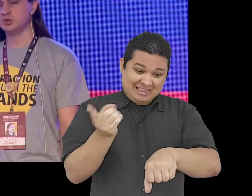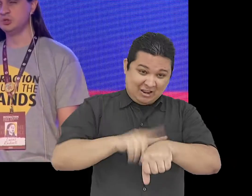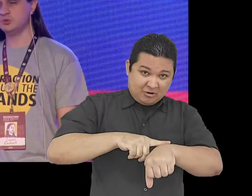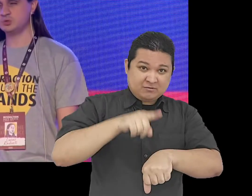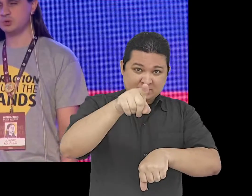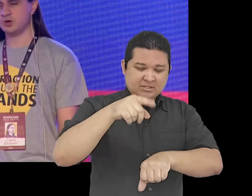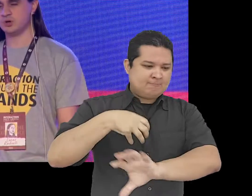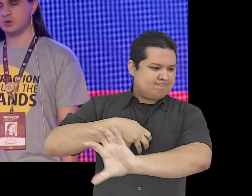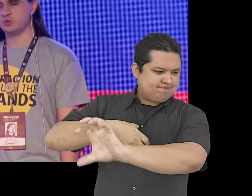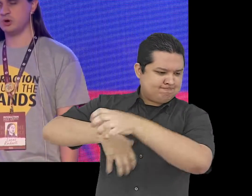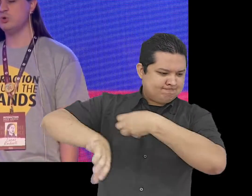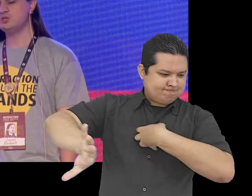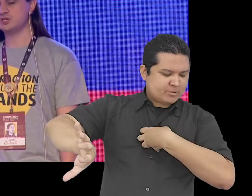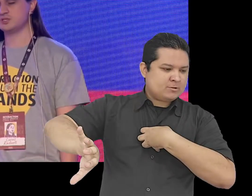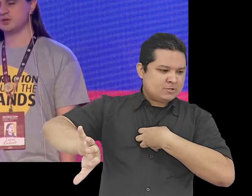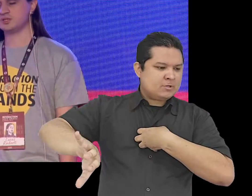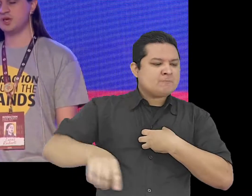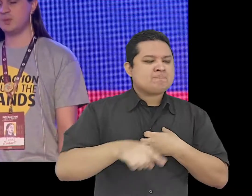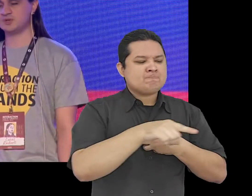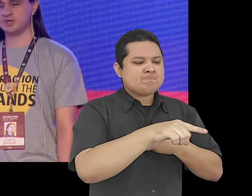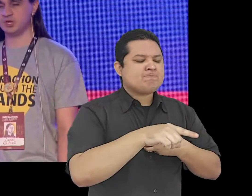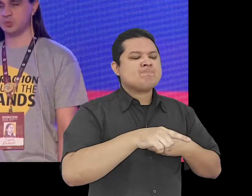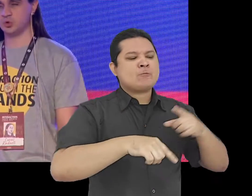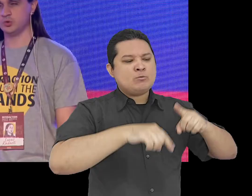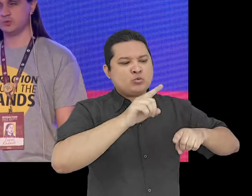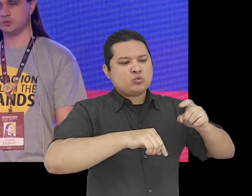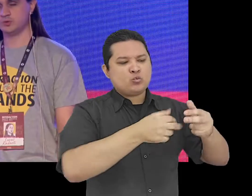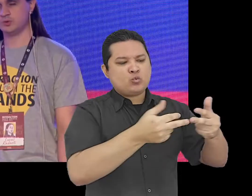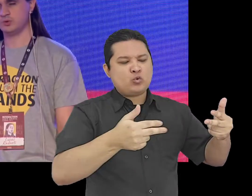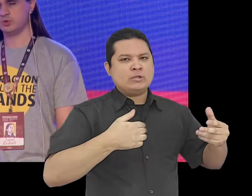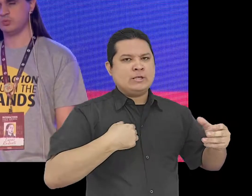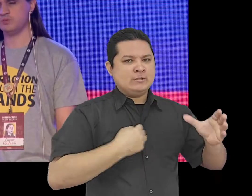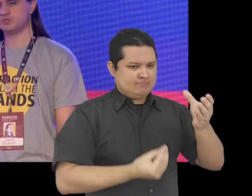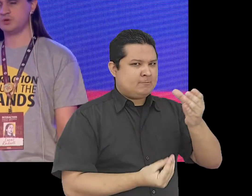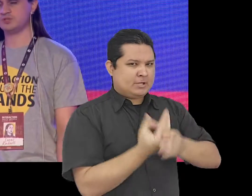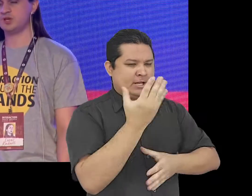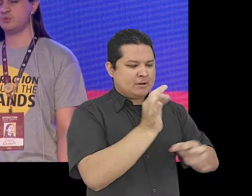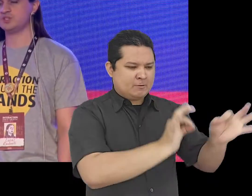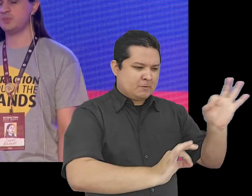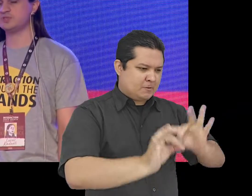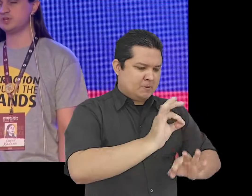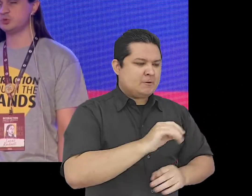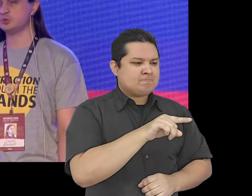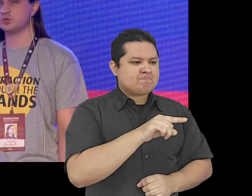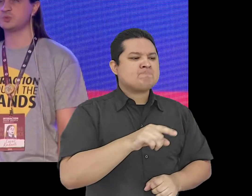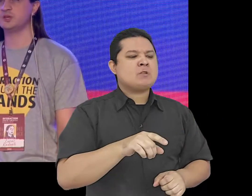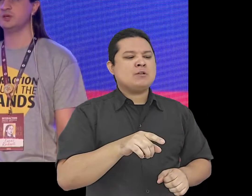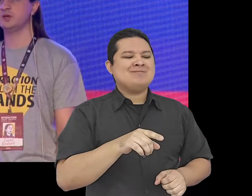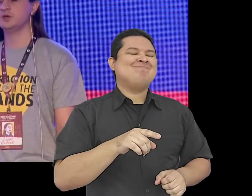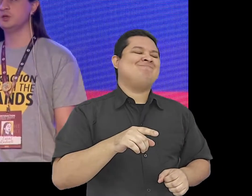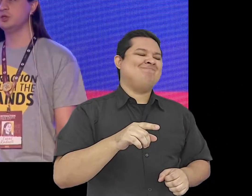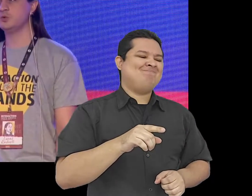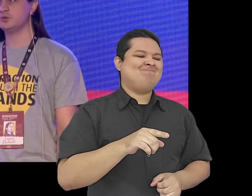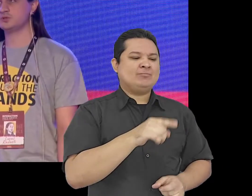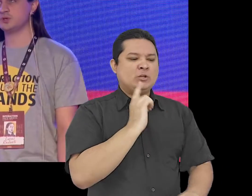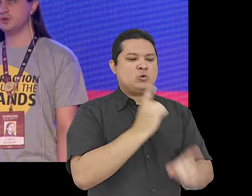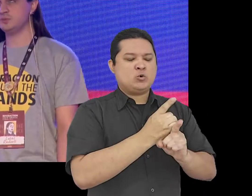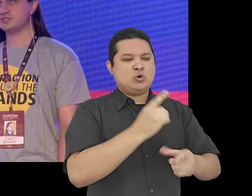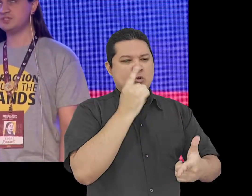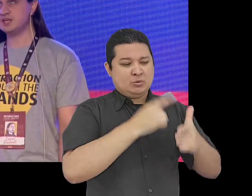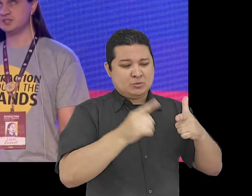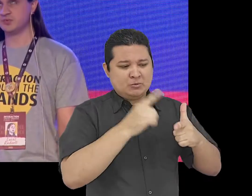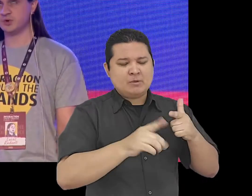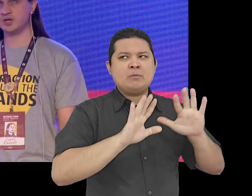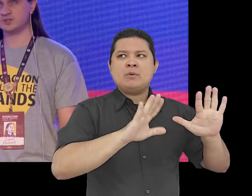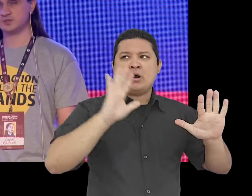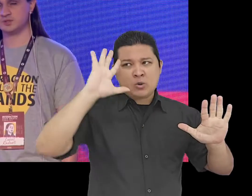entender não só onde que estão as quebras daquele produto, como você consegue começar a pensar em soluções. Porque isso aqui não é